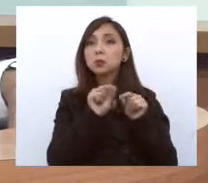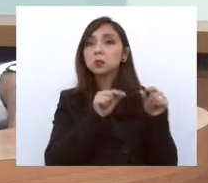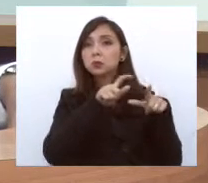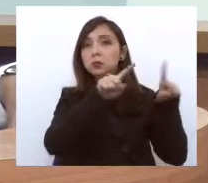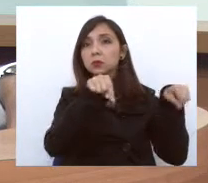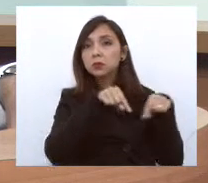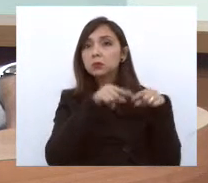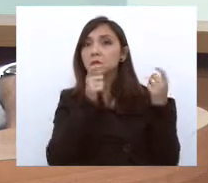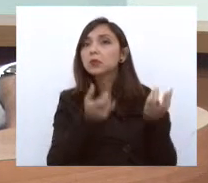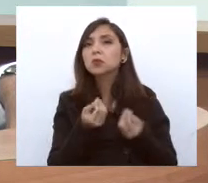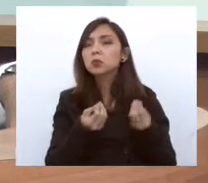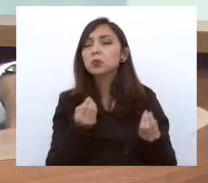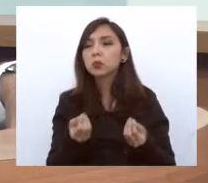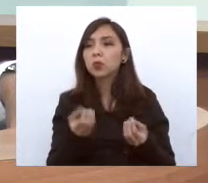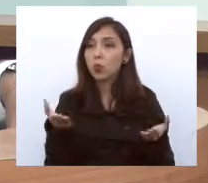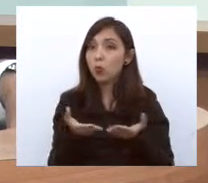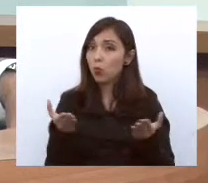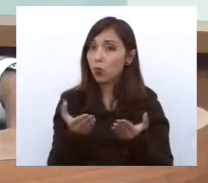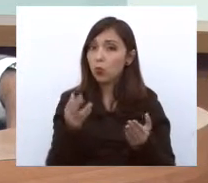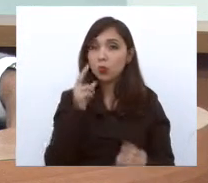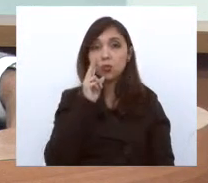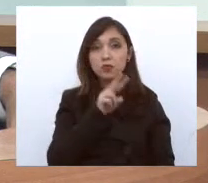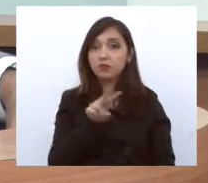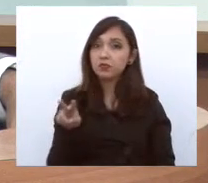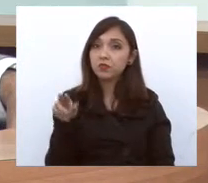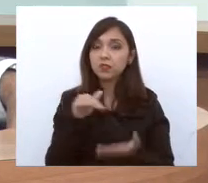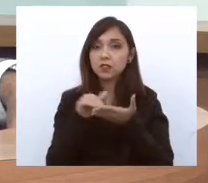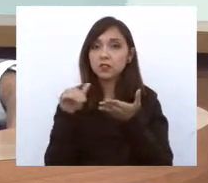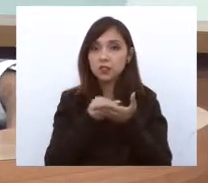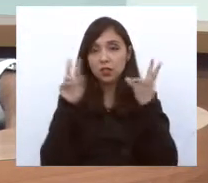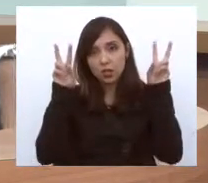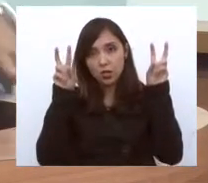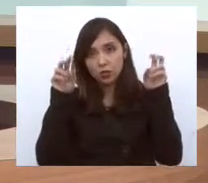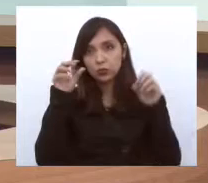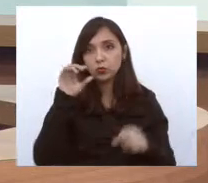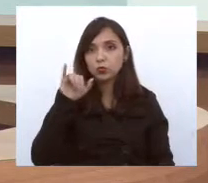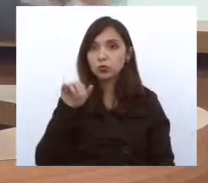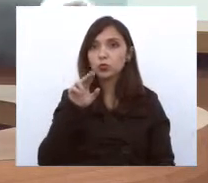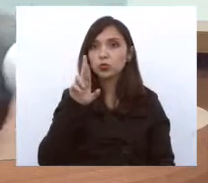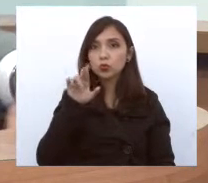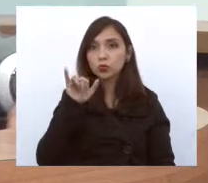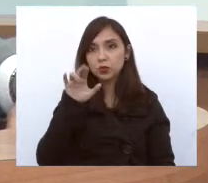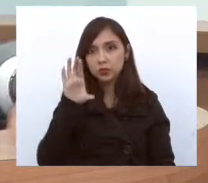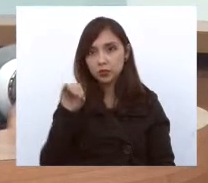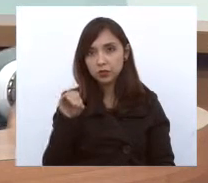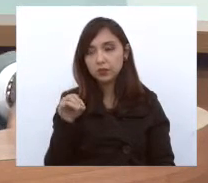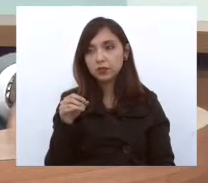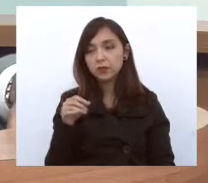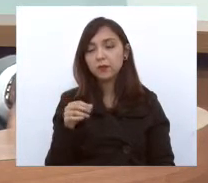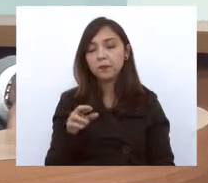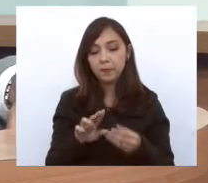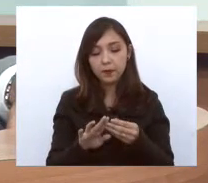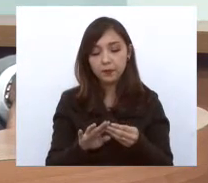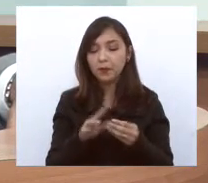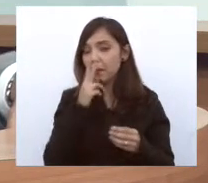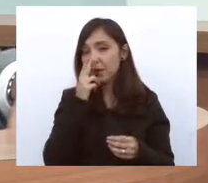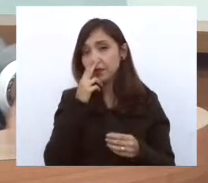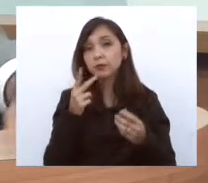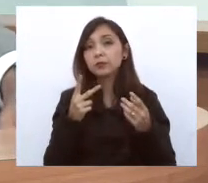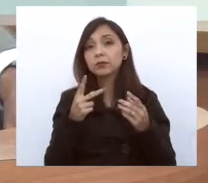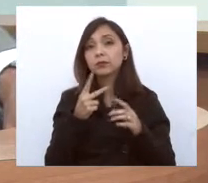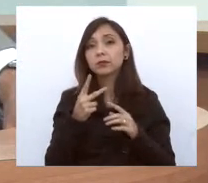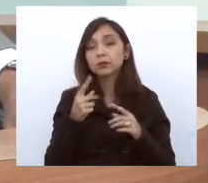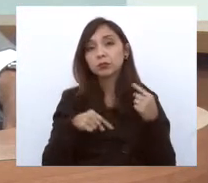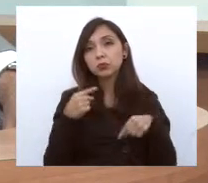meu ver, hoje, a Secretaria de Assuntos Jurídicos é uma instância política do Partido